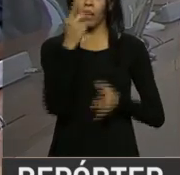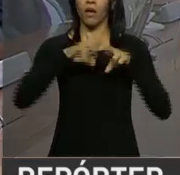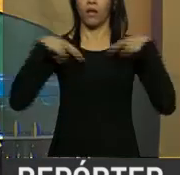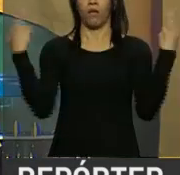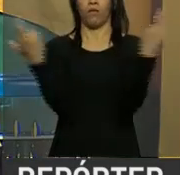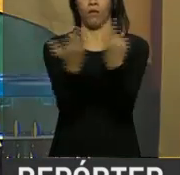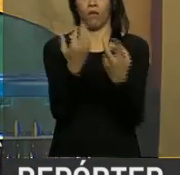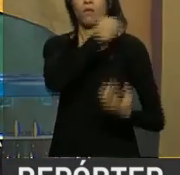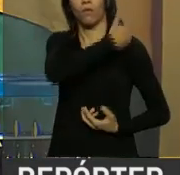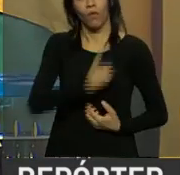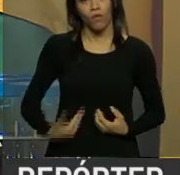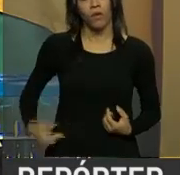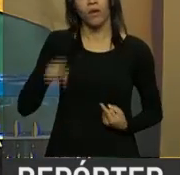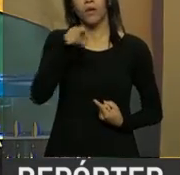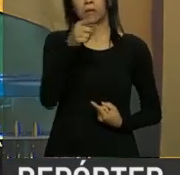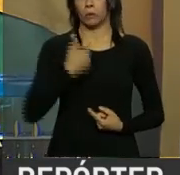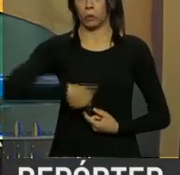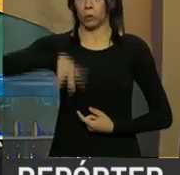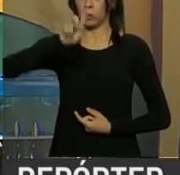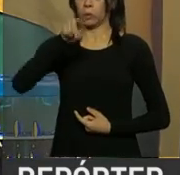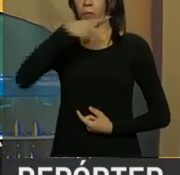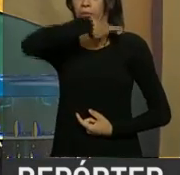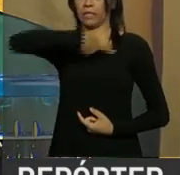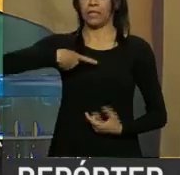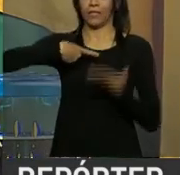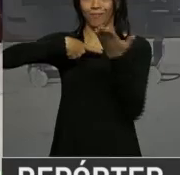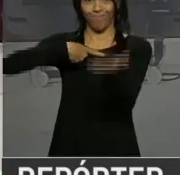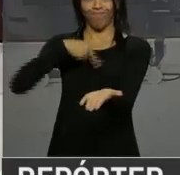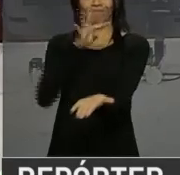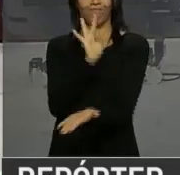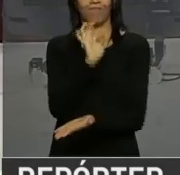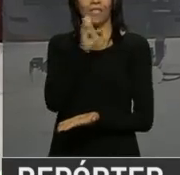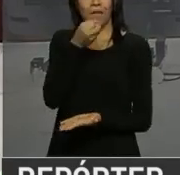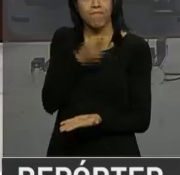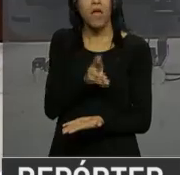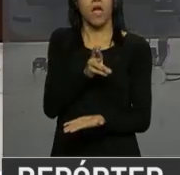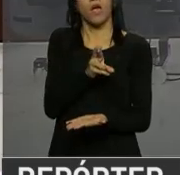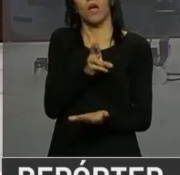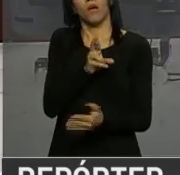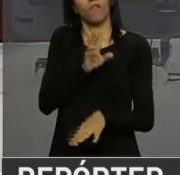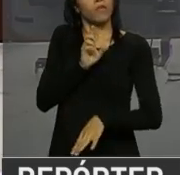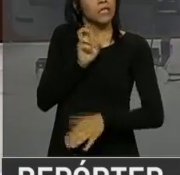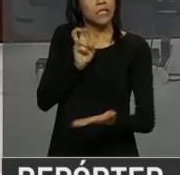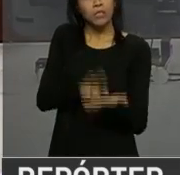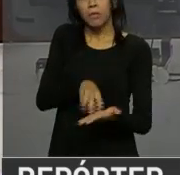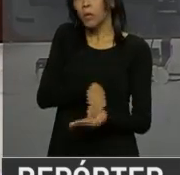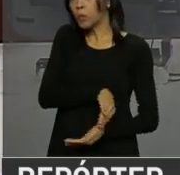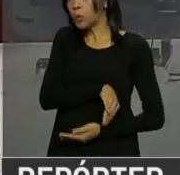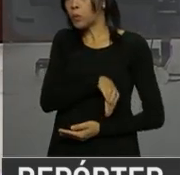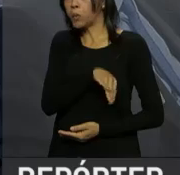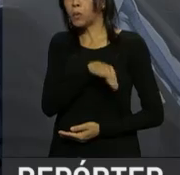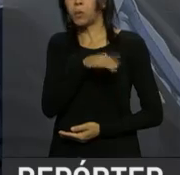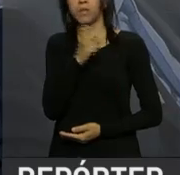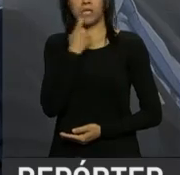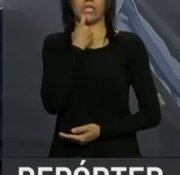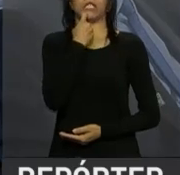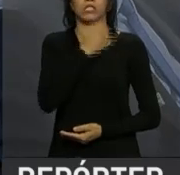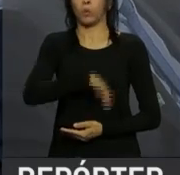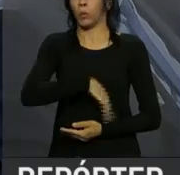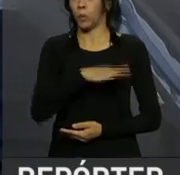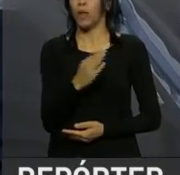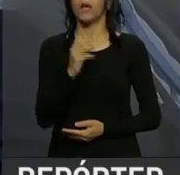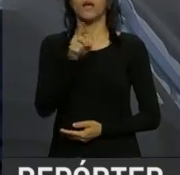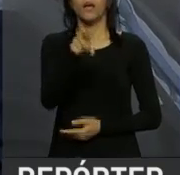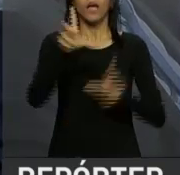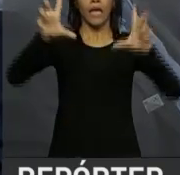do governo, coordenada pelo presidente interino Michel Temer, se estendeu durante toda a manhã desta sexta-feira. Além da